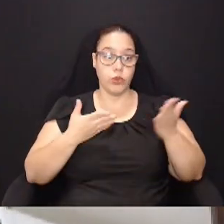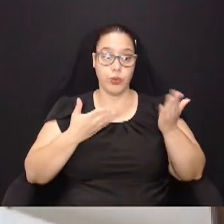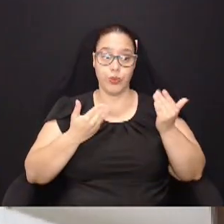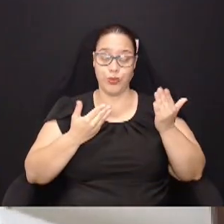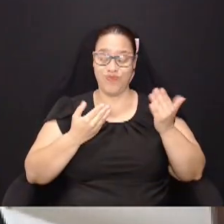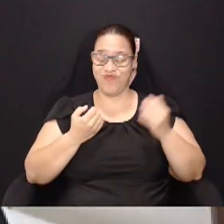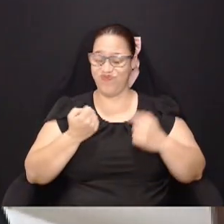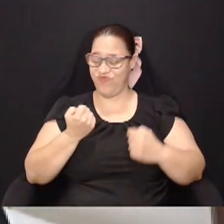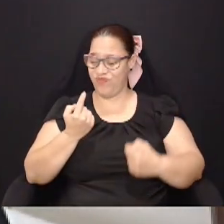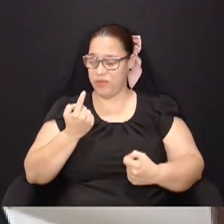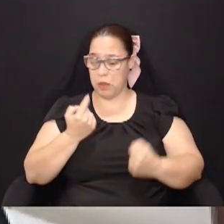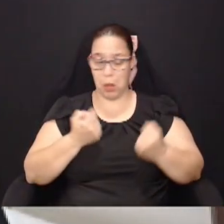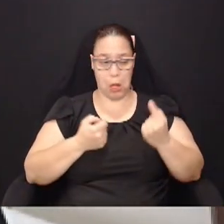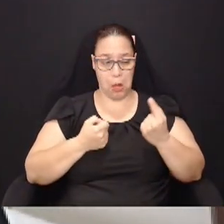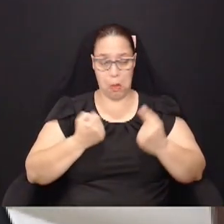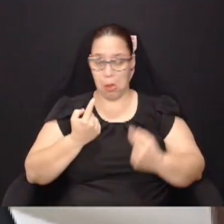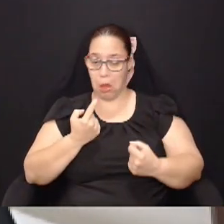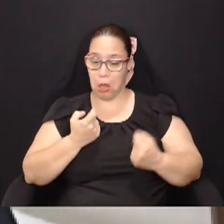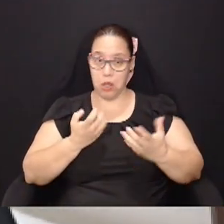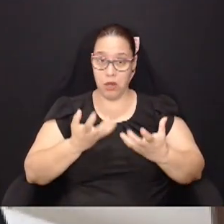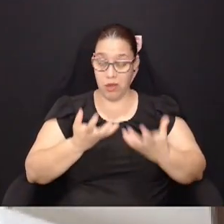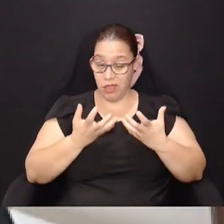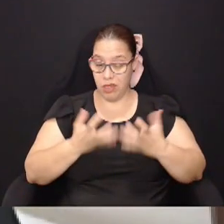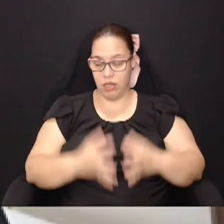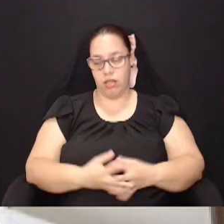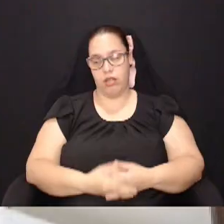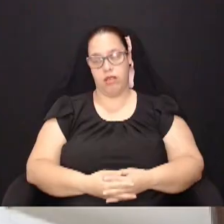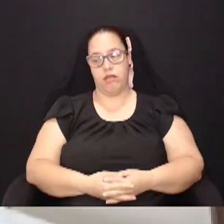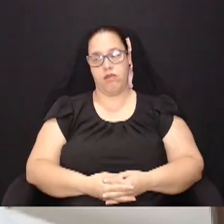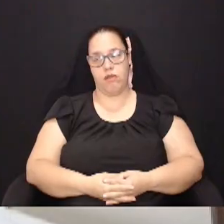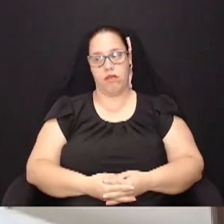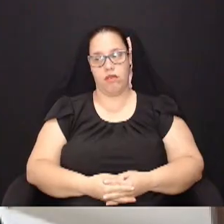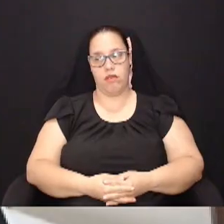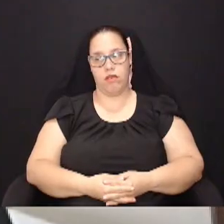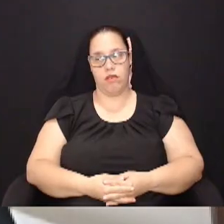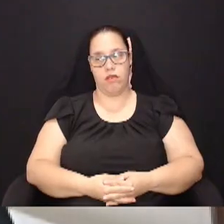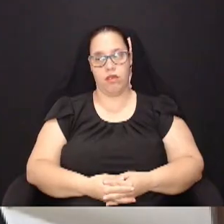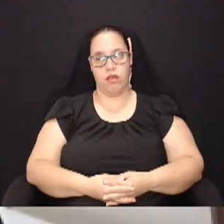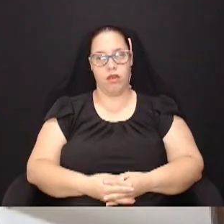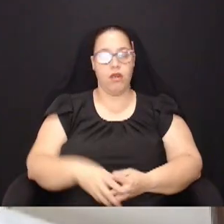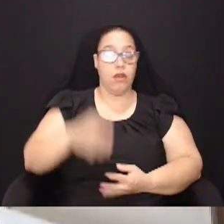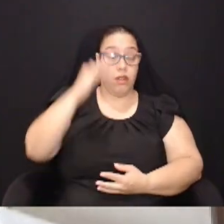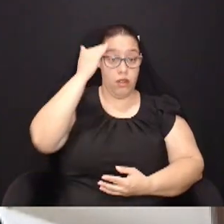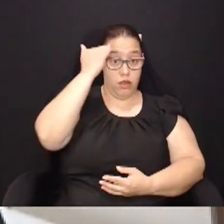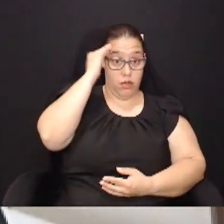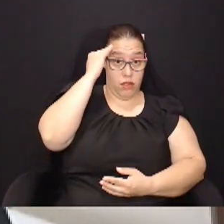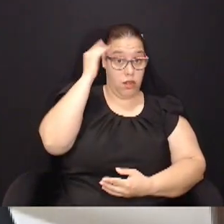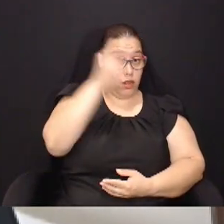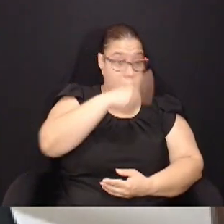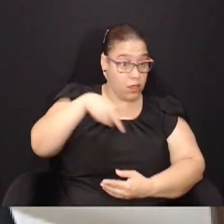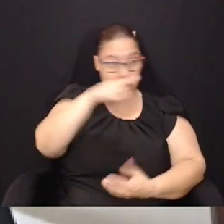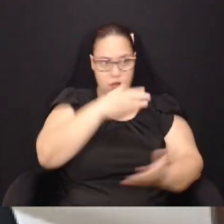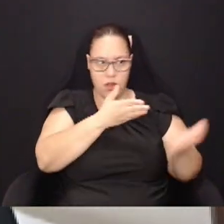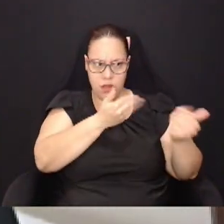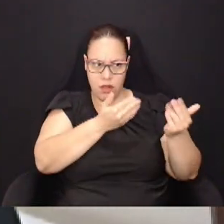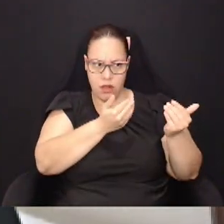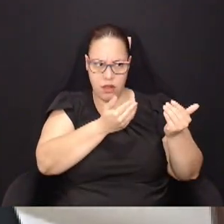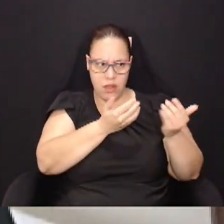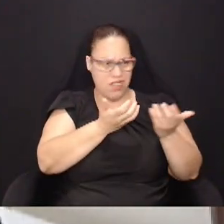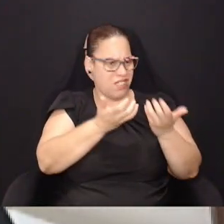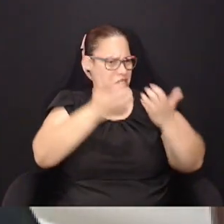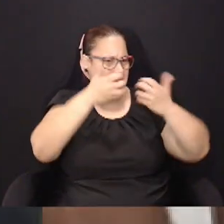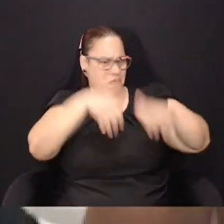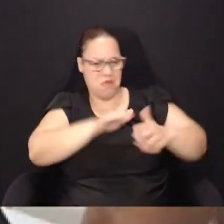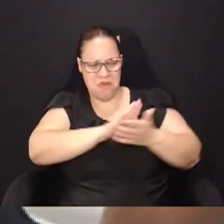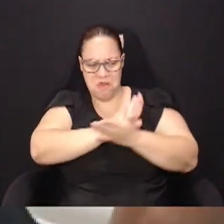ter filhos. E a gente começa a entender que esses jovens não querem mais nada com nada.